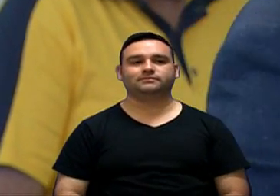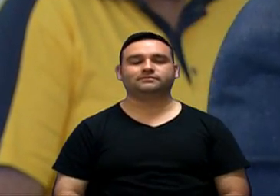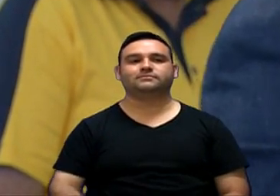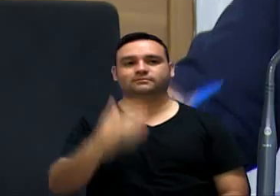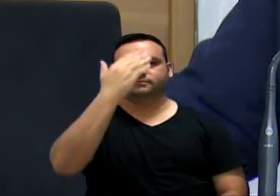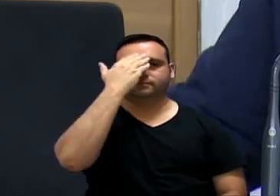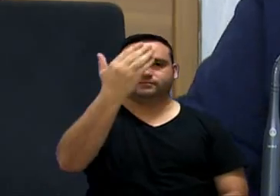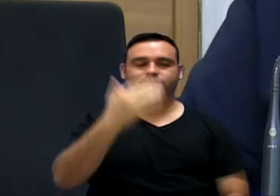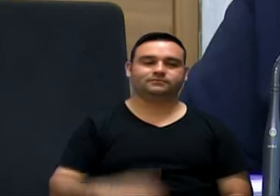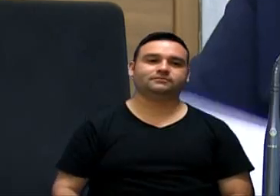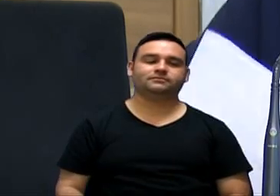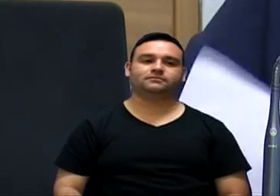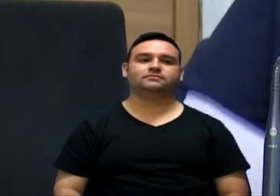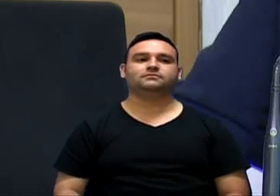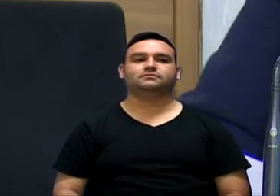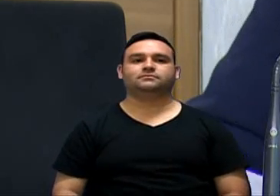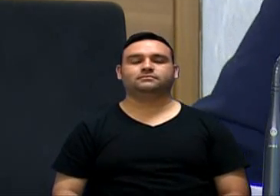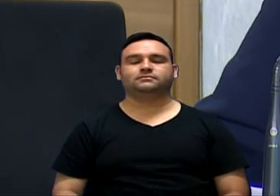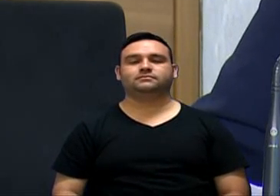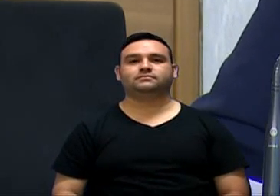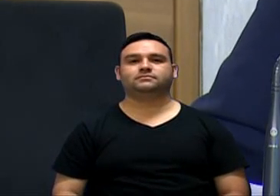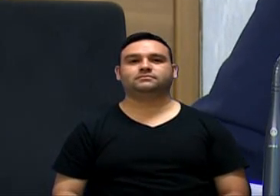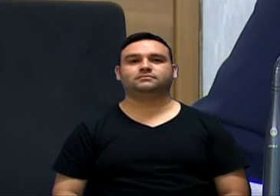Obrigado, vereador.